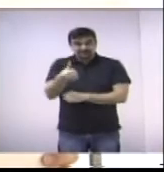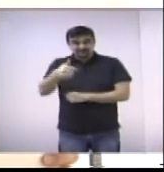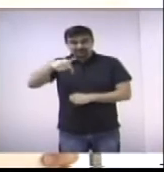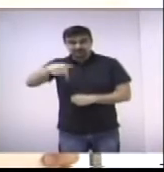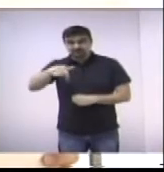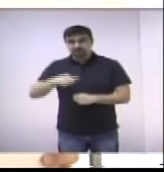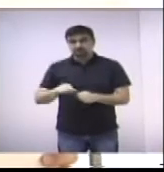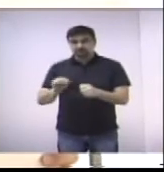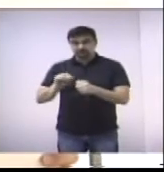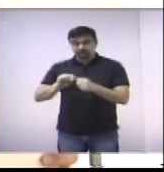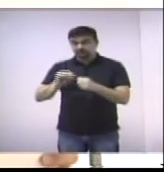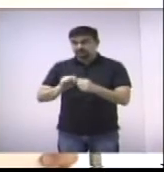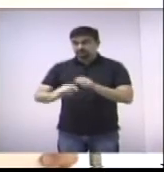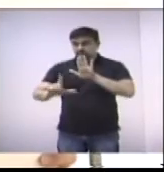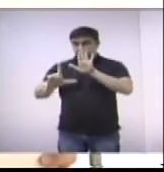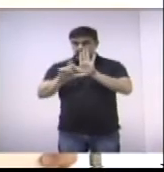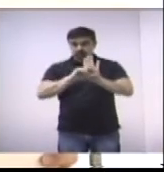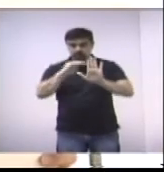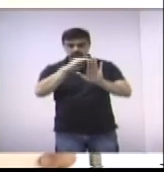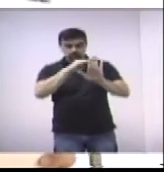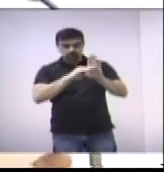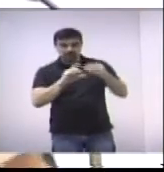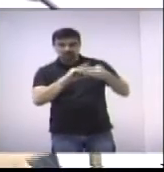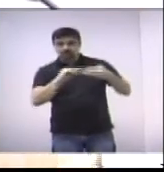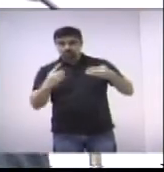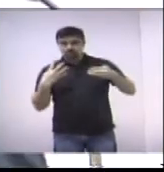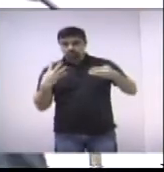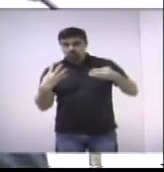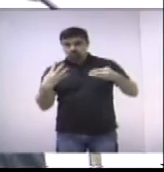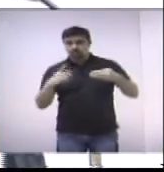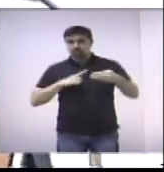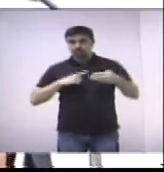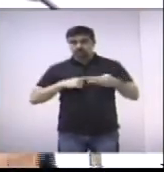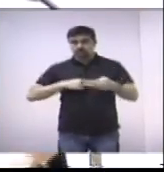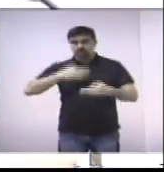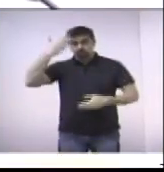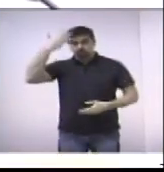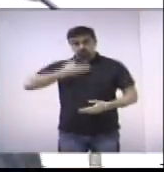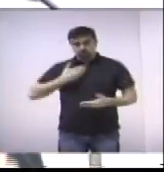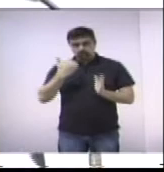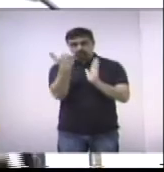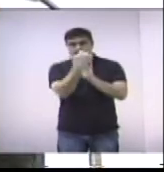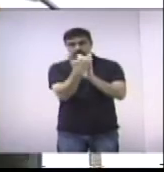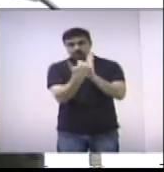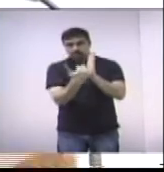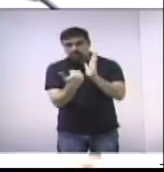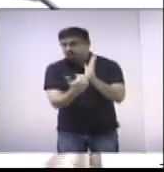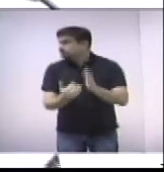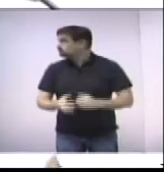Tal diploma legal em seu artigo 4º assim prevê.